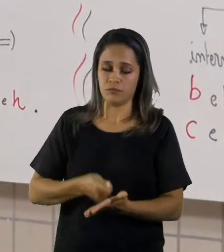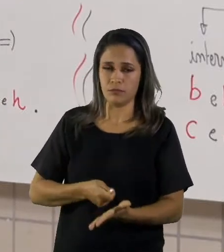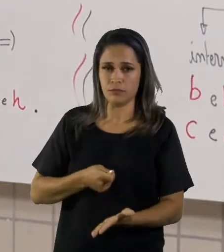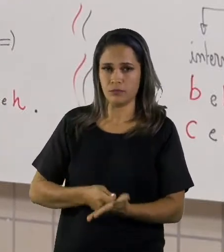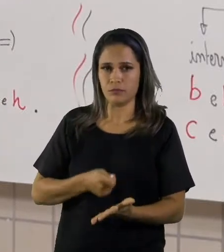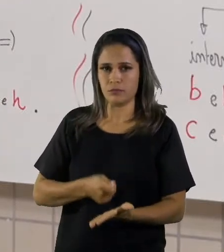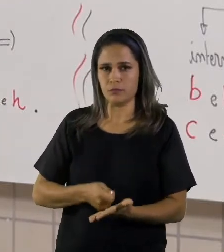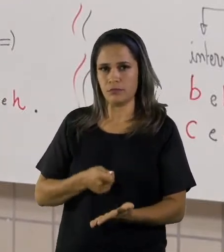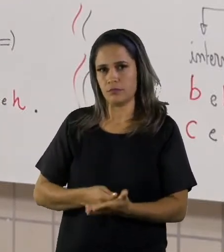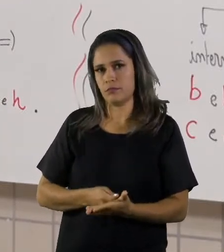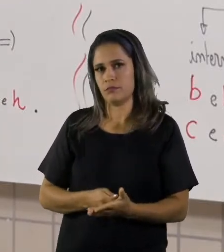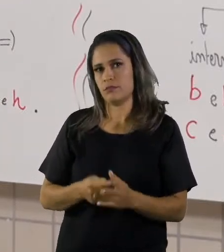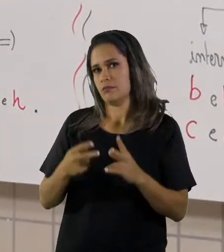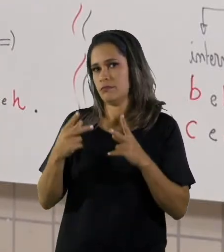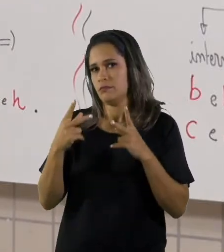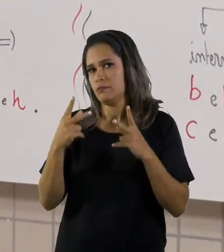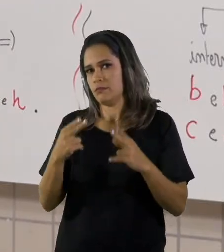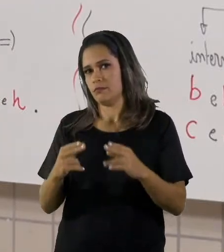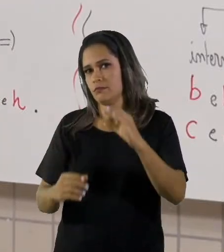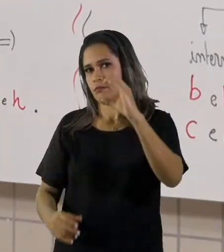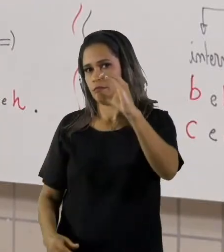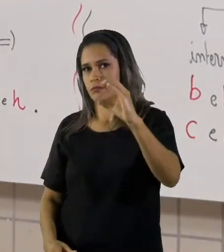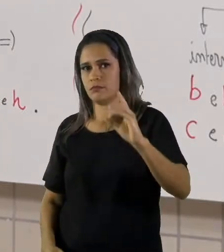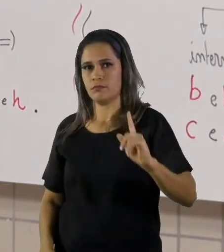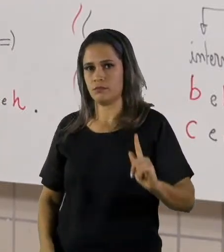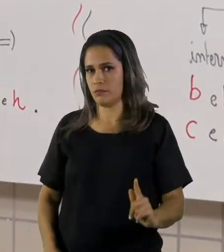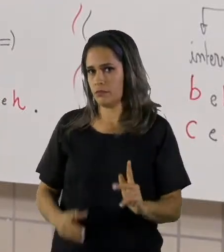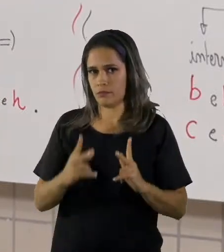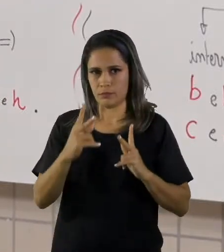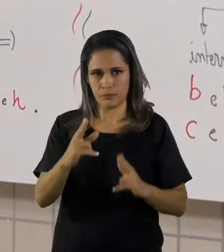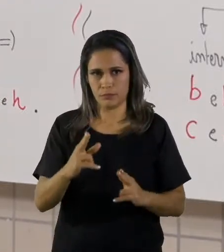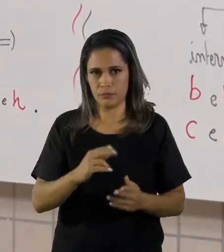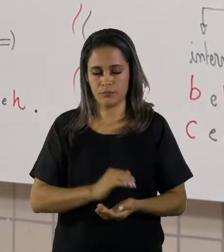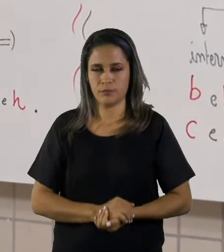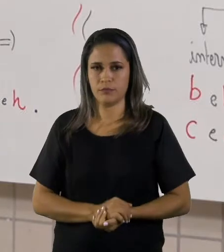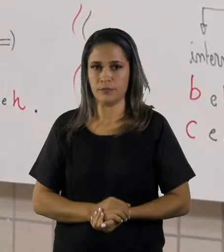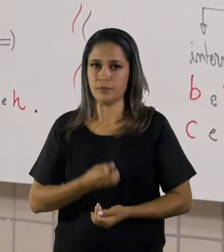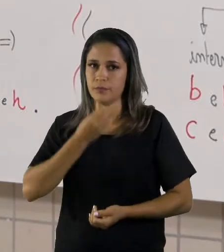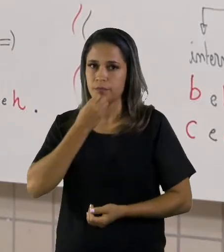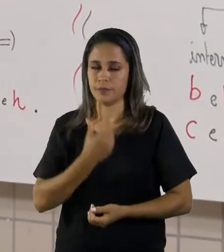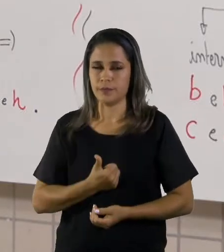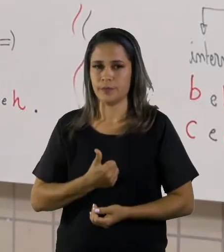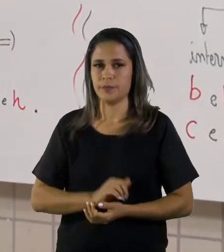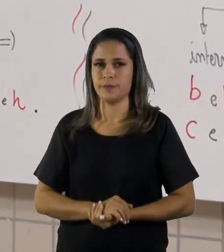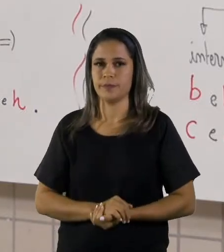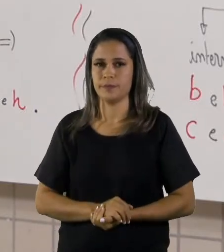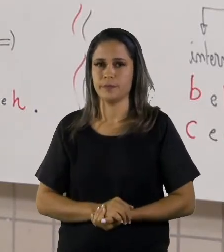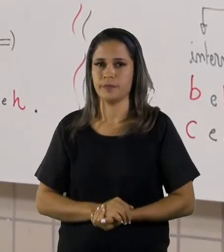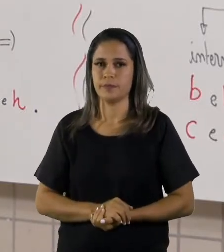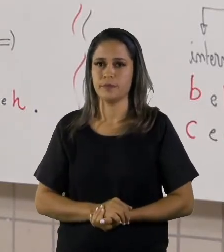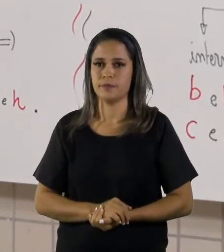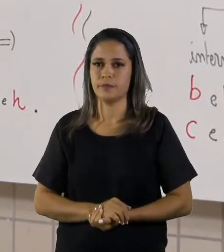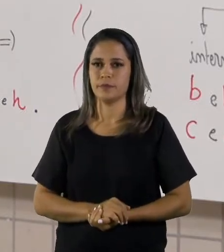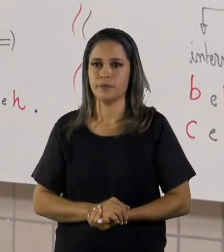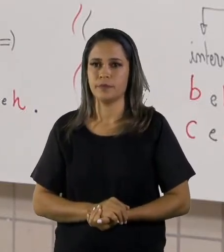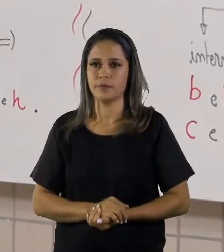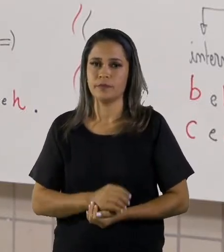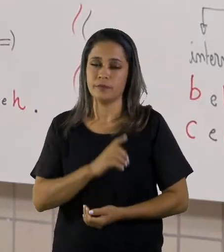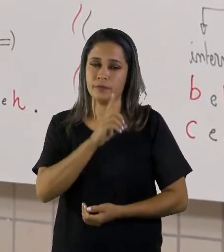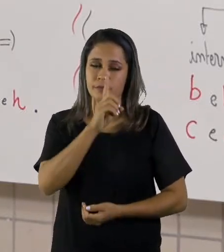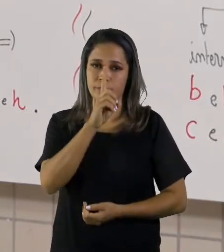que a medida de C é a mesma de G. Tranquilo? Bom, fazendo a mesma análise em